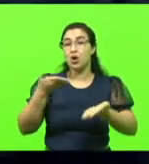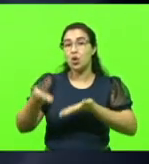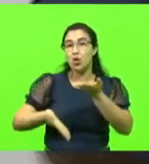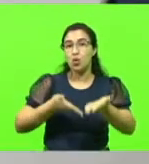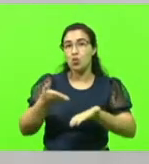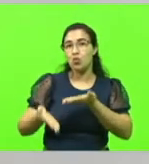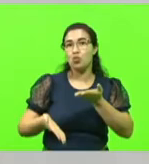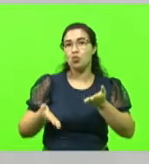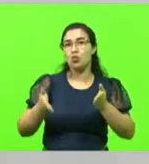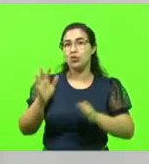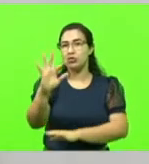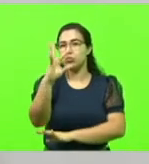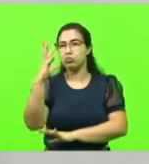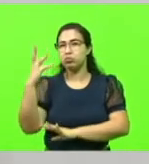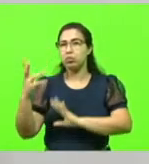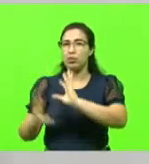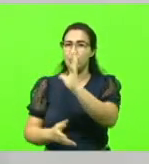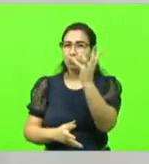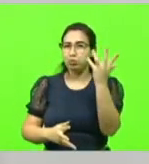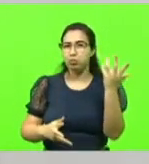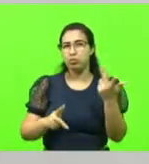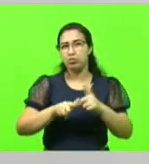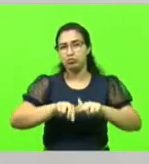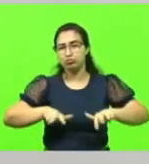aquele Estado lida com as questões ambientais.